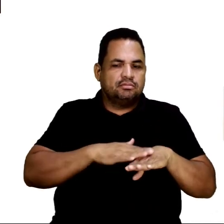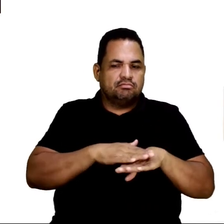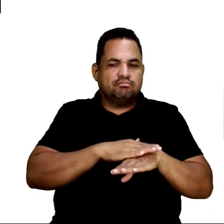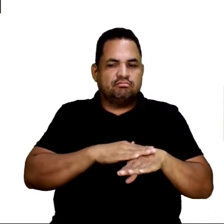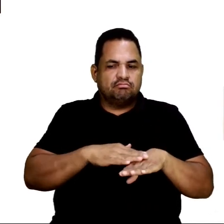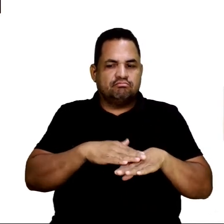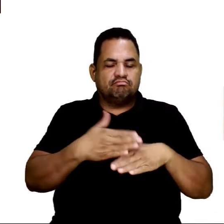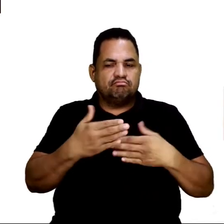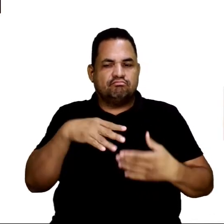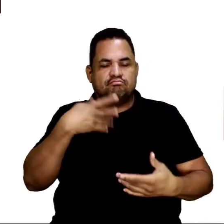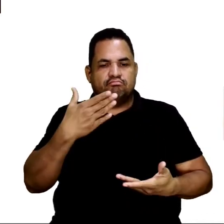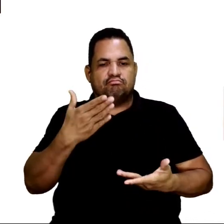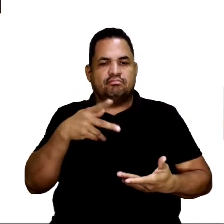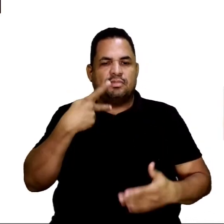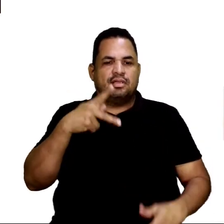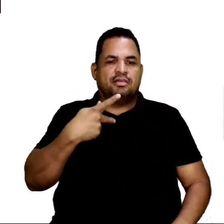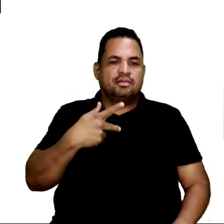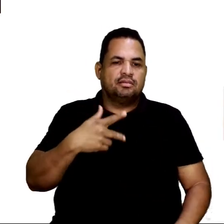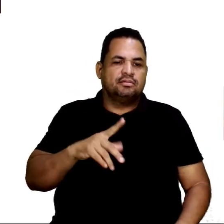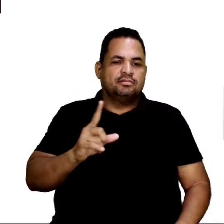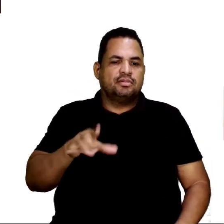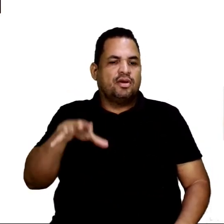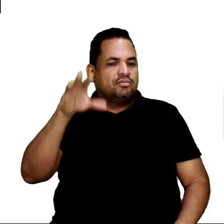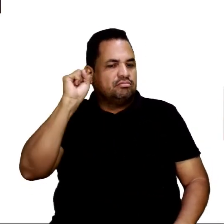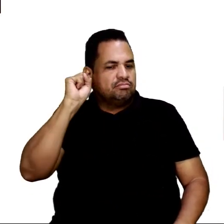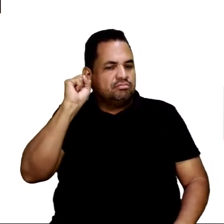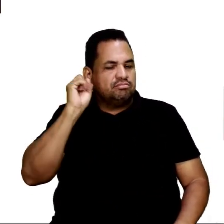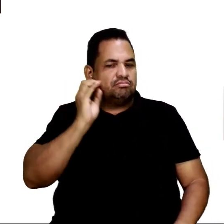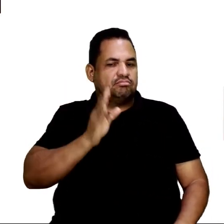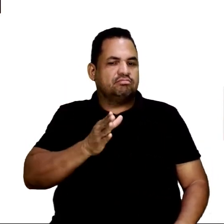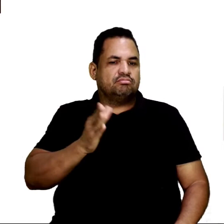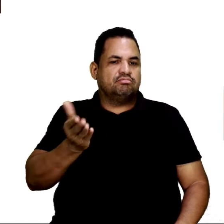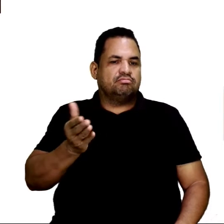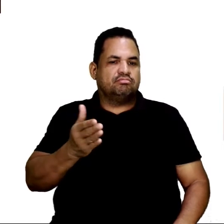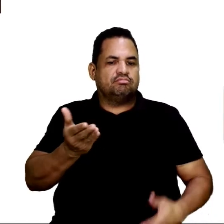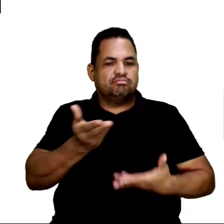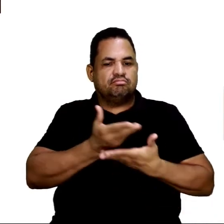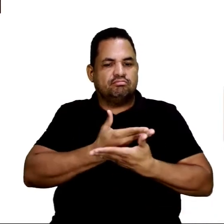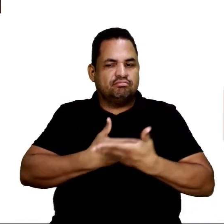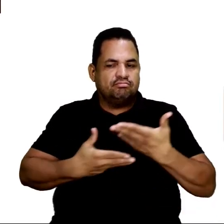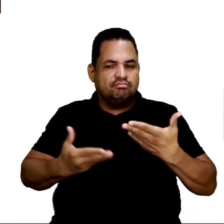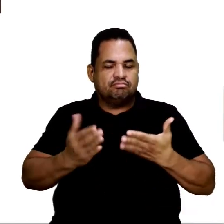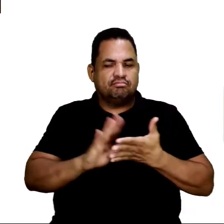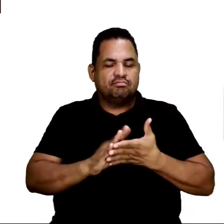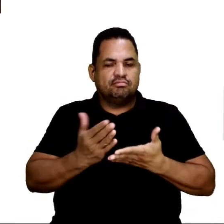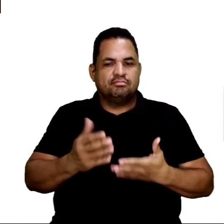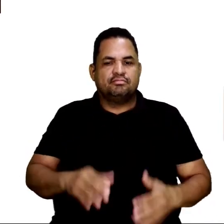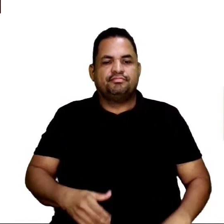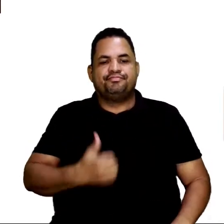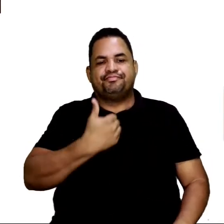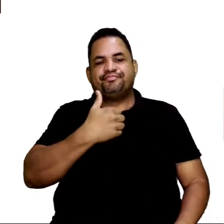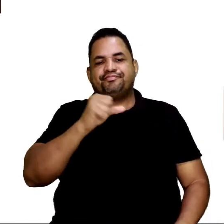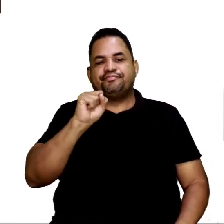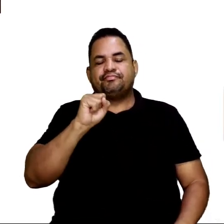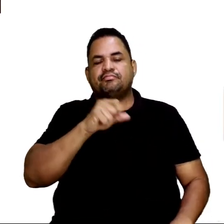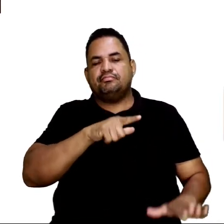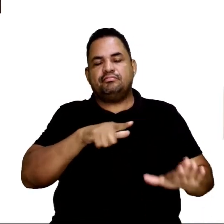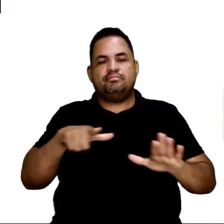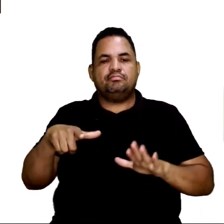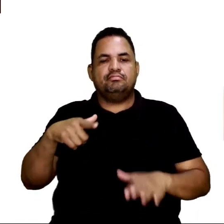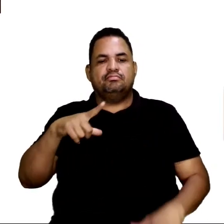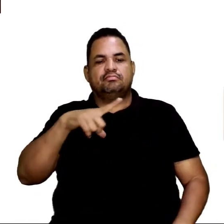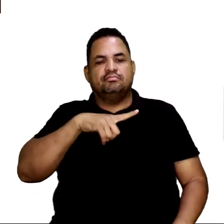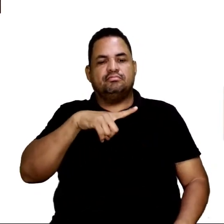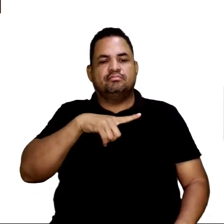dias. Ela já começa a falar, ele ainda não está ouvindo, mas ela já começa a interagir. Mas com 18 semanas, então você vai ter aí